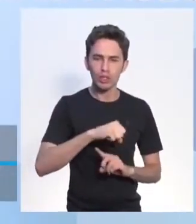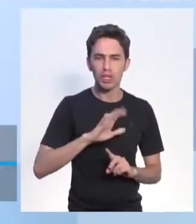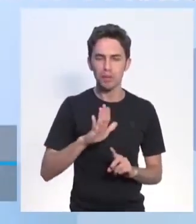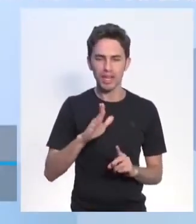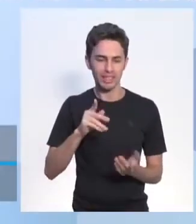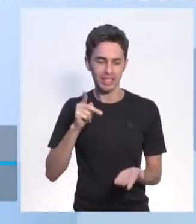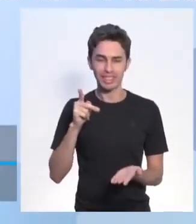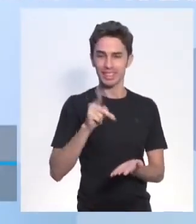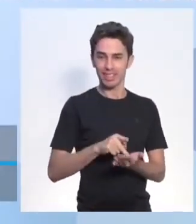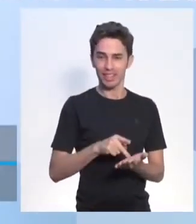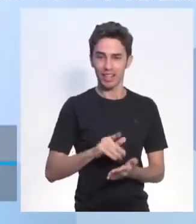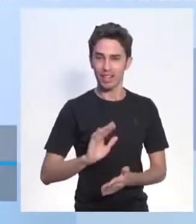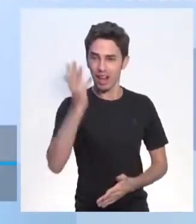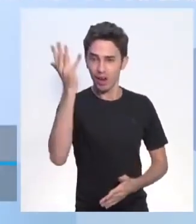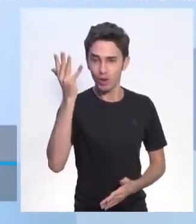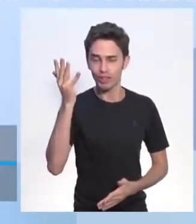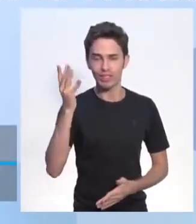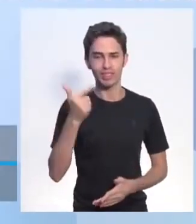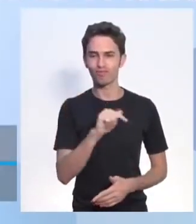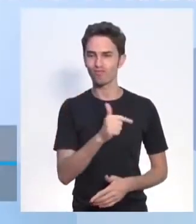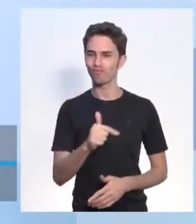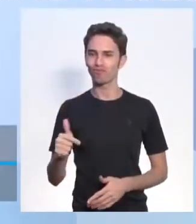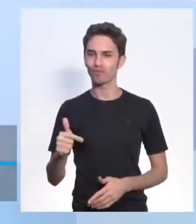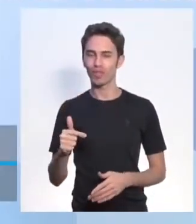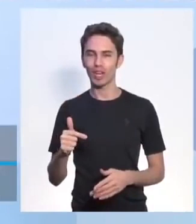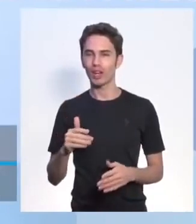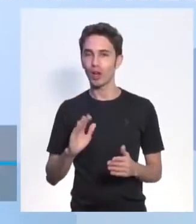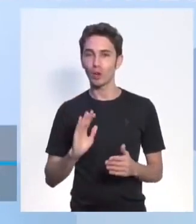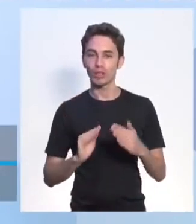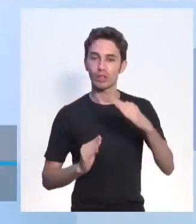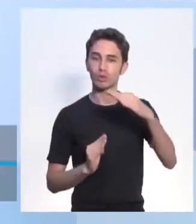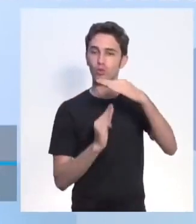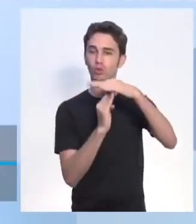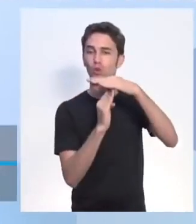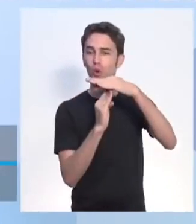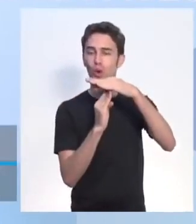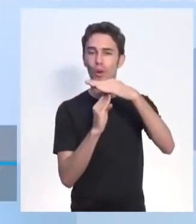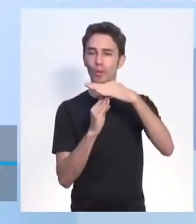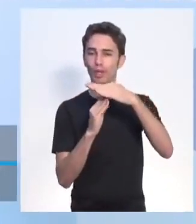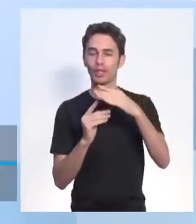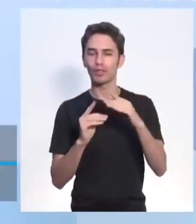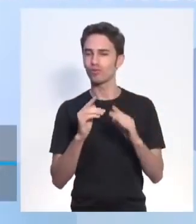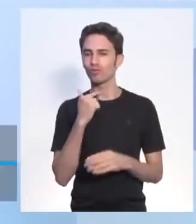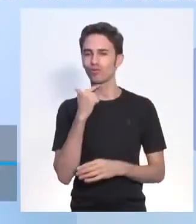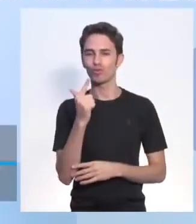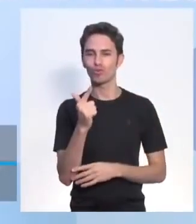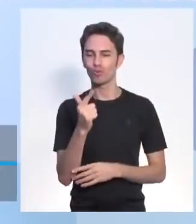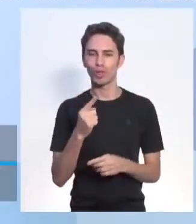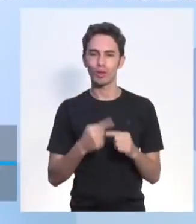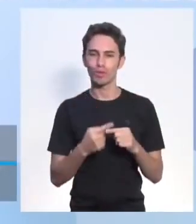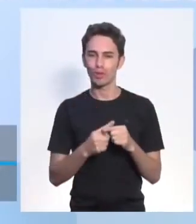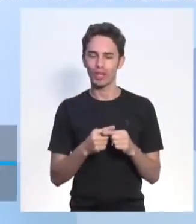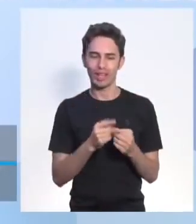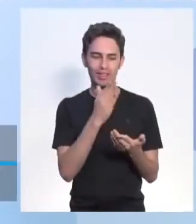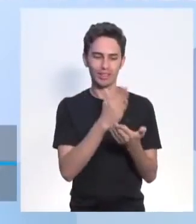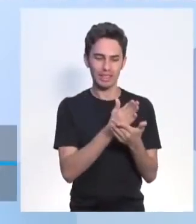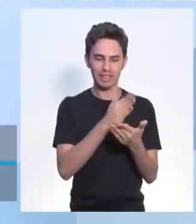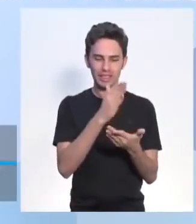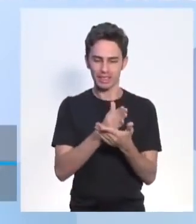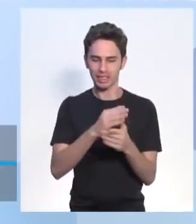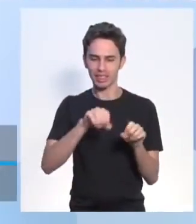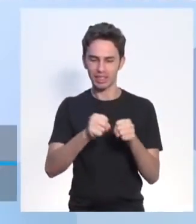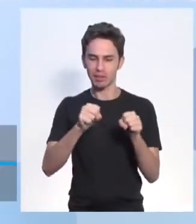não chegou à sua fase utópica, se dividindo aí em várias vertentes, em vários lugares do mundo, com